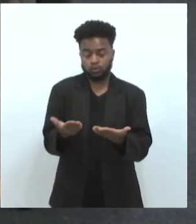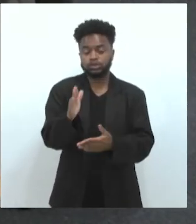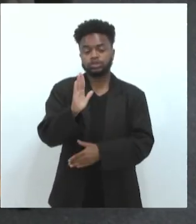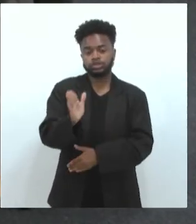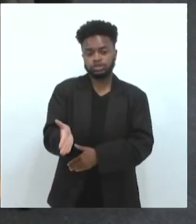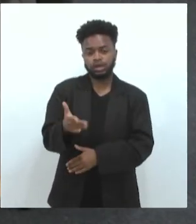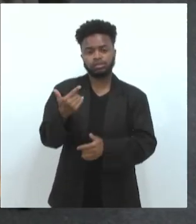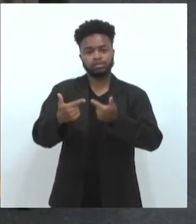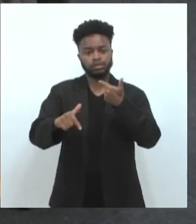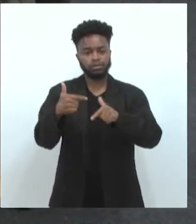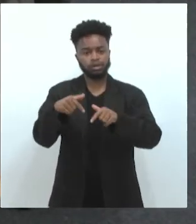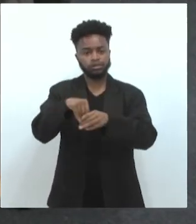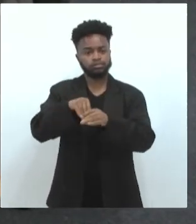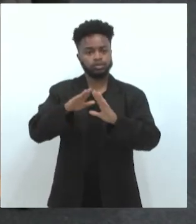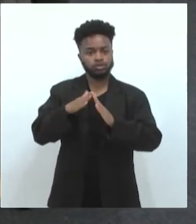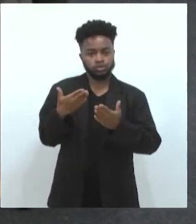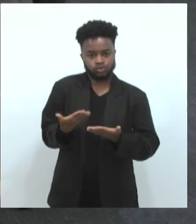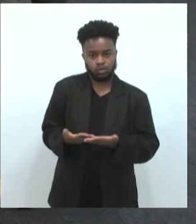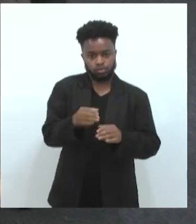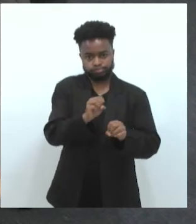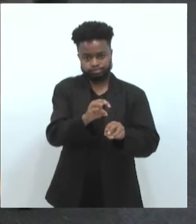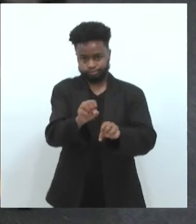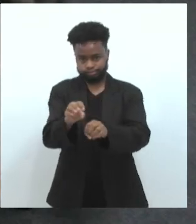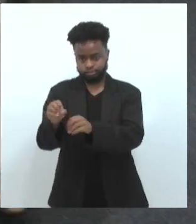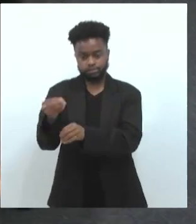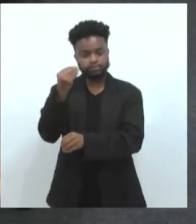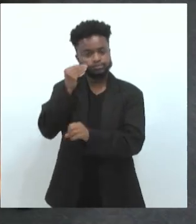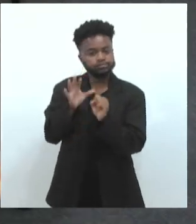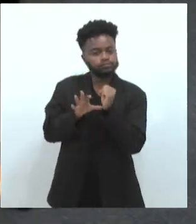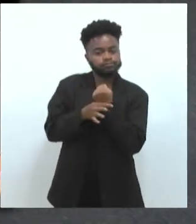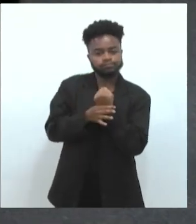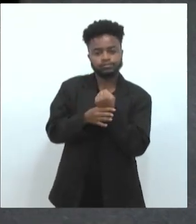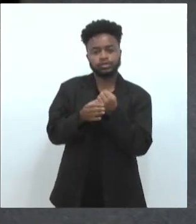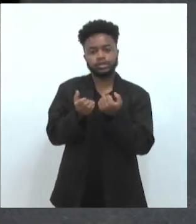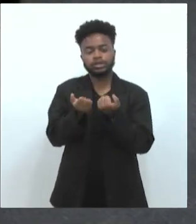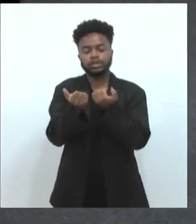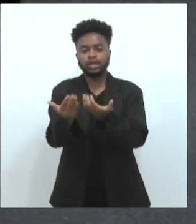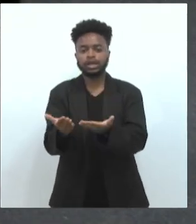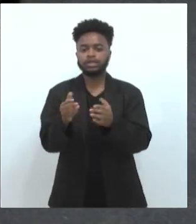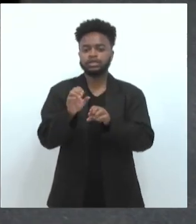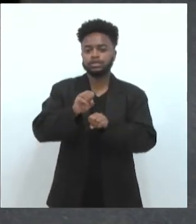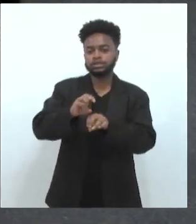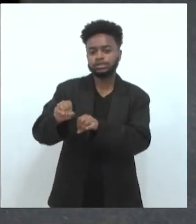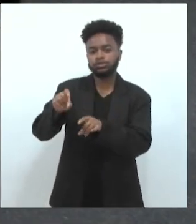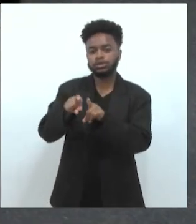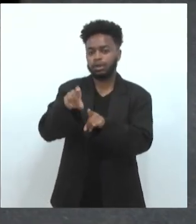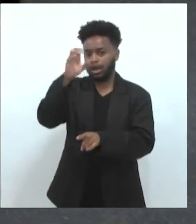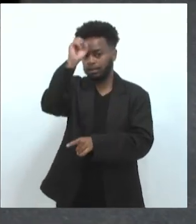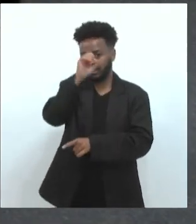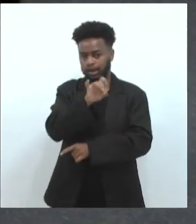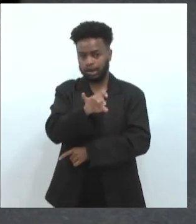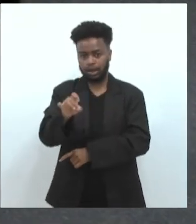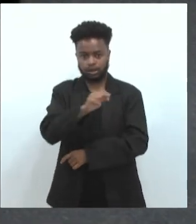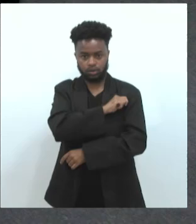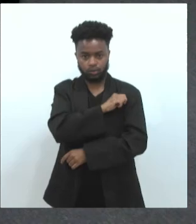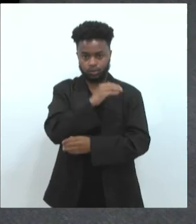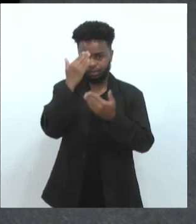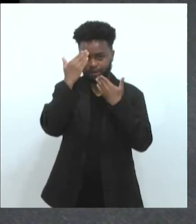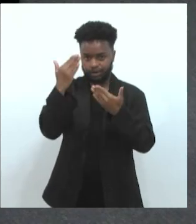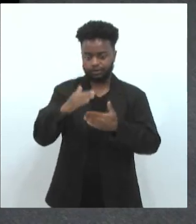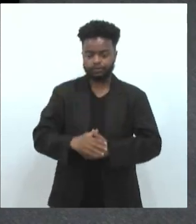chão da escola, em sala de aula, para poder garantir ensino e aprendizagem para os nossos alunos. Muito